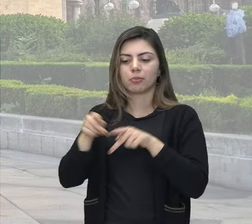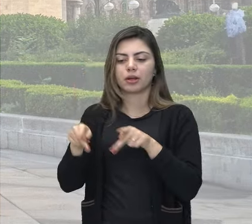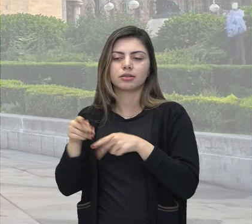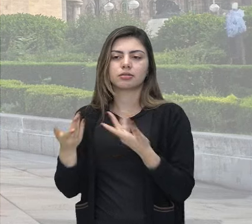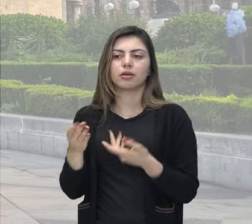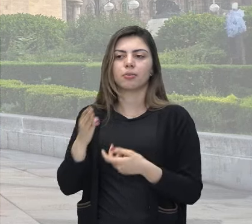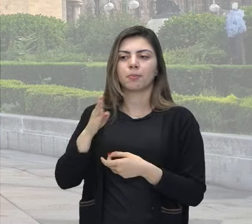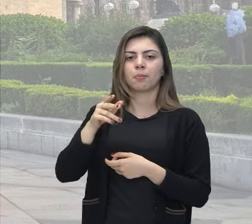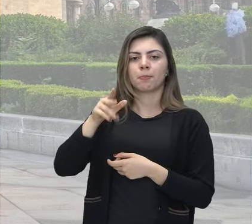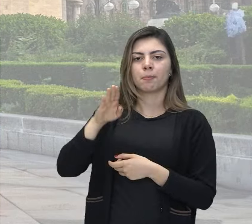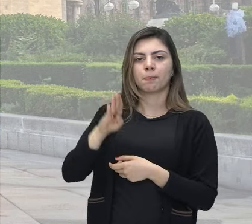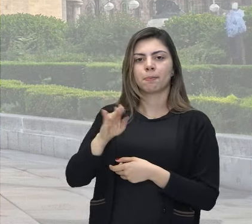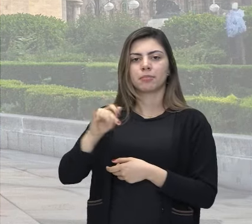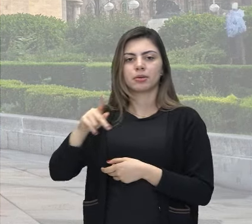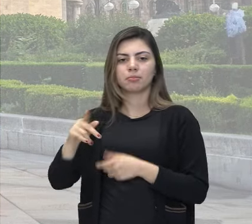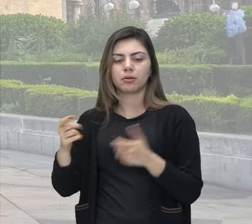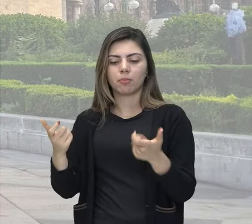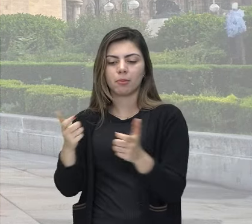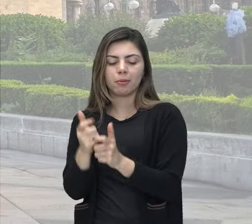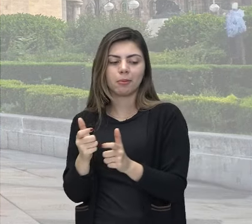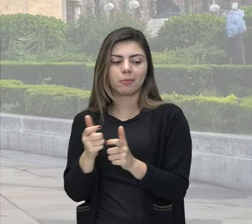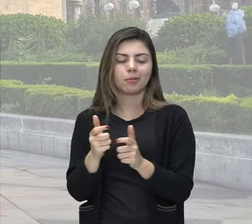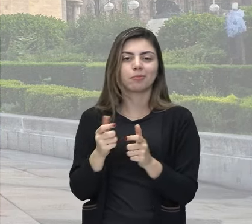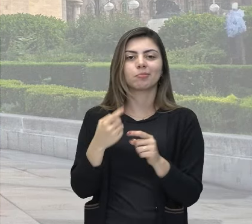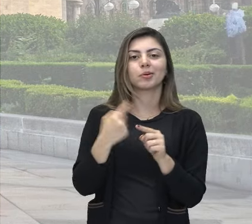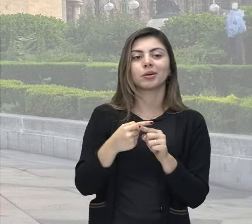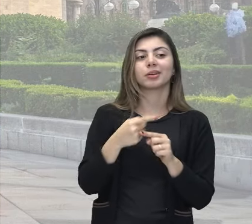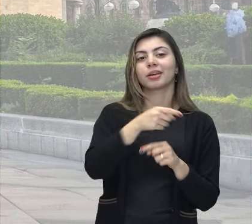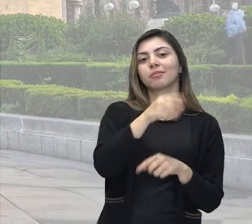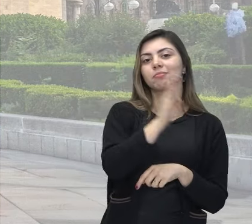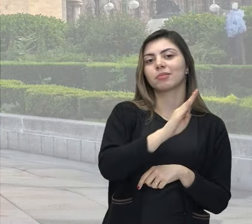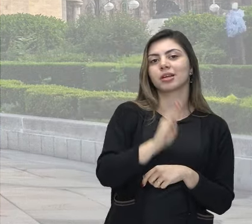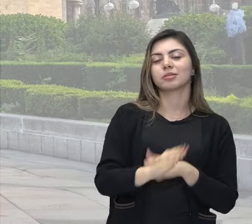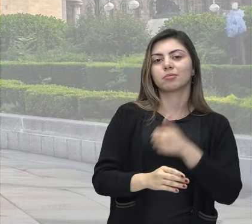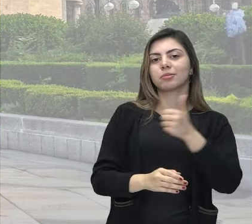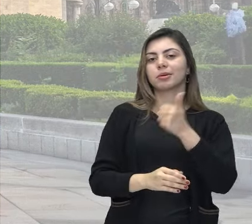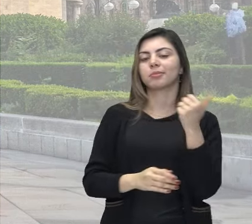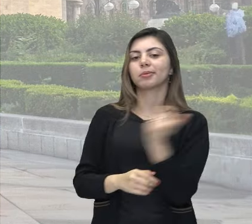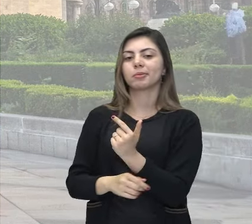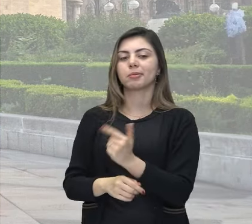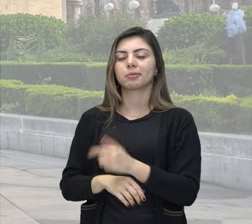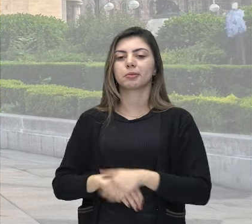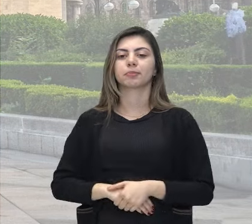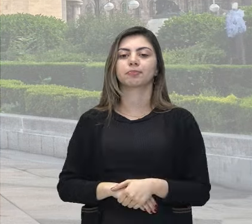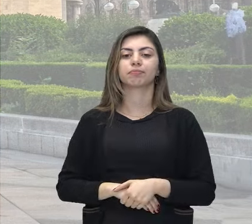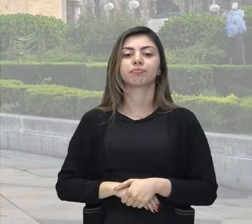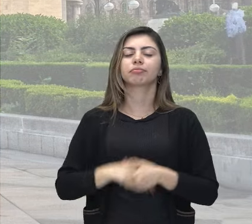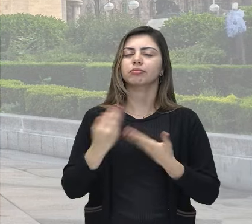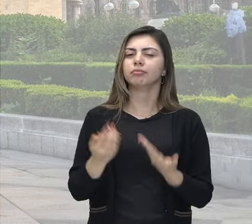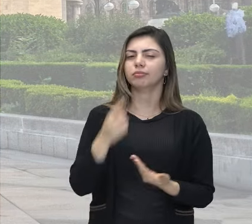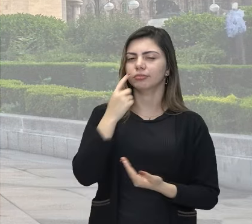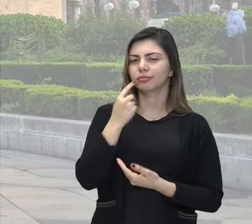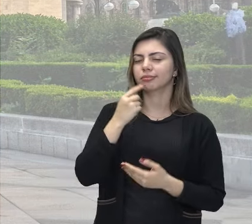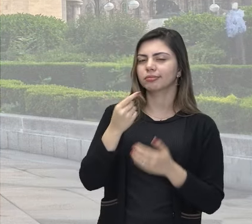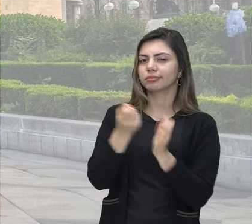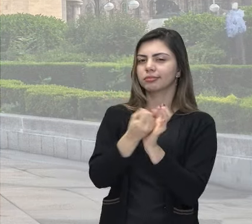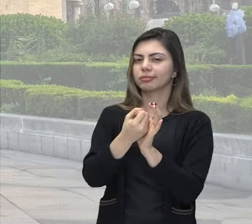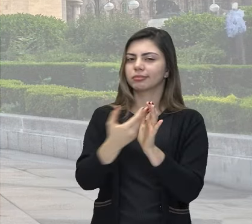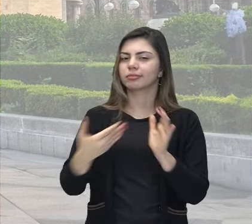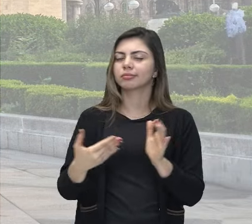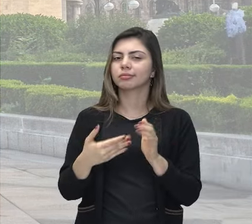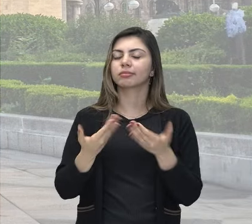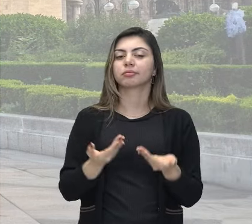PIB, somente para o Brasil, tá? Analisando esses aspectos gerais, né, dos Estados